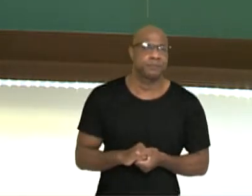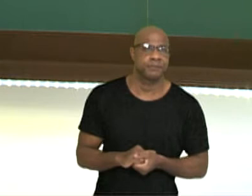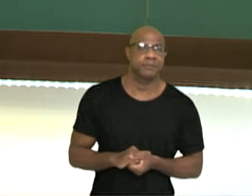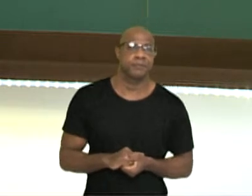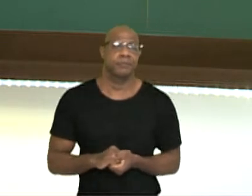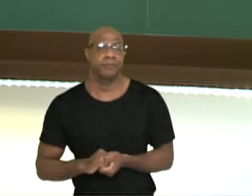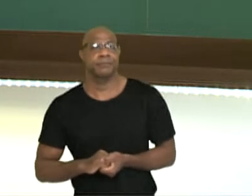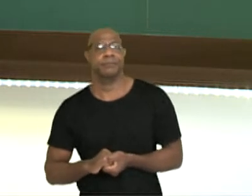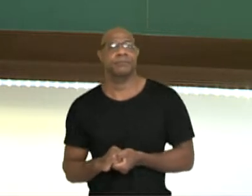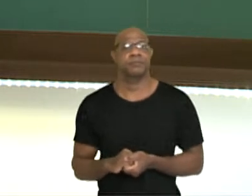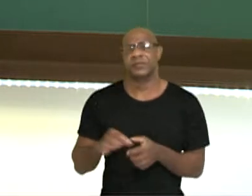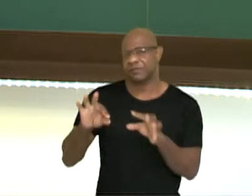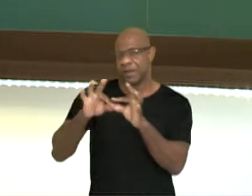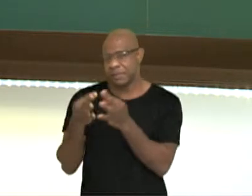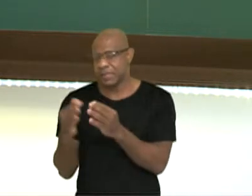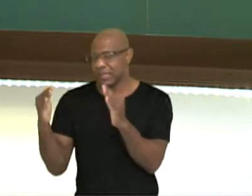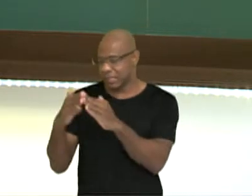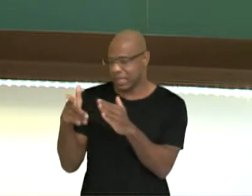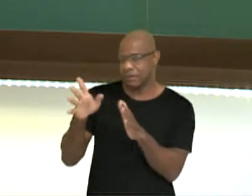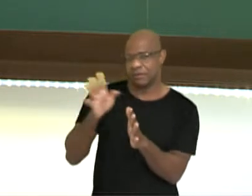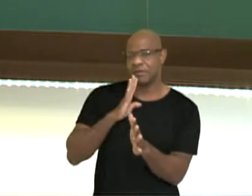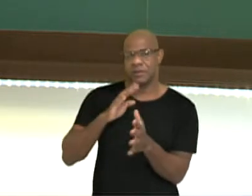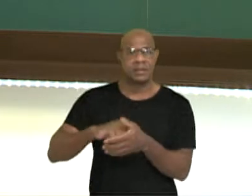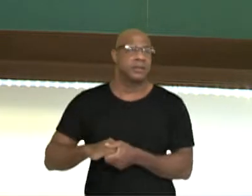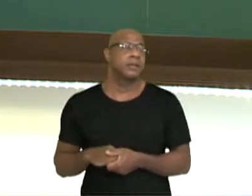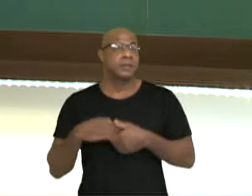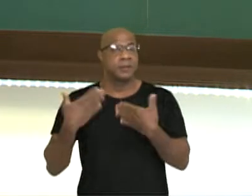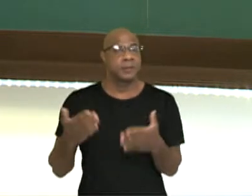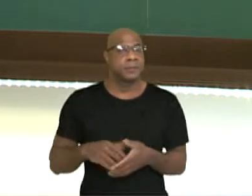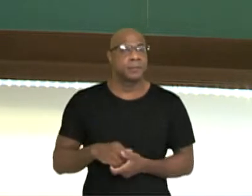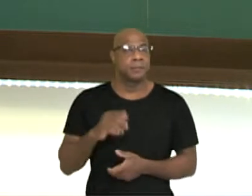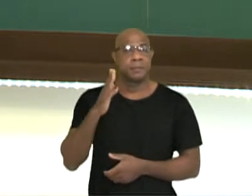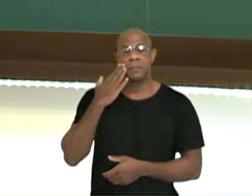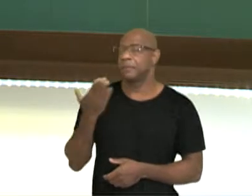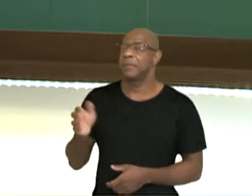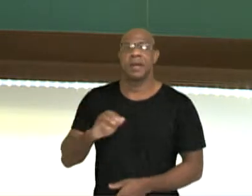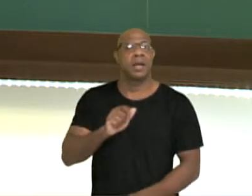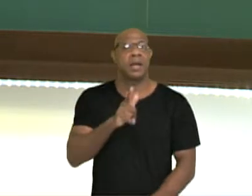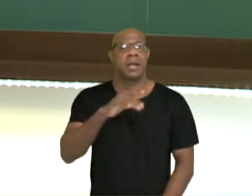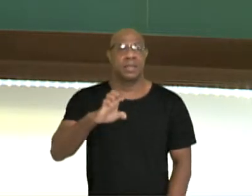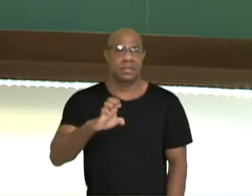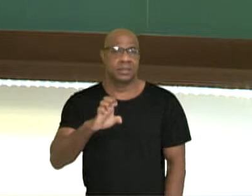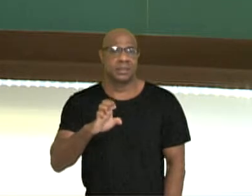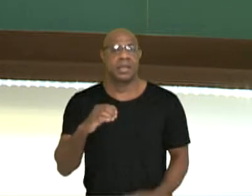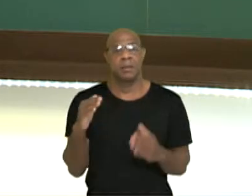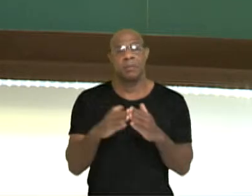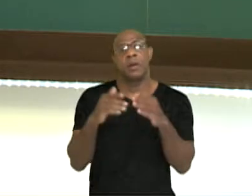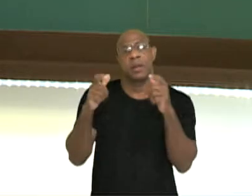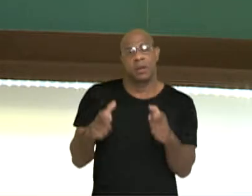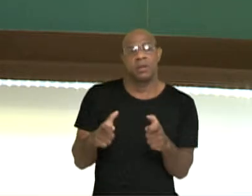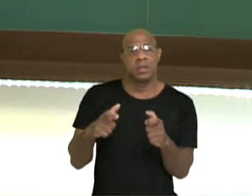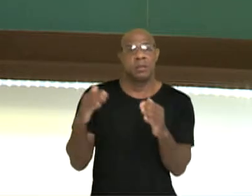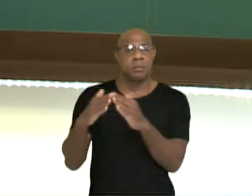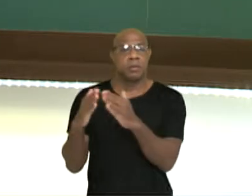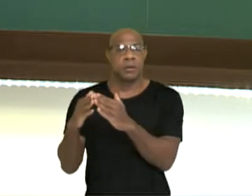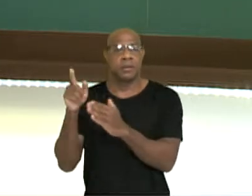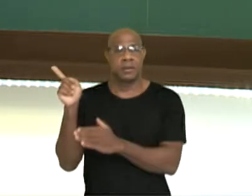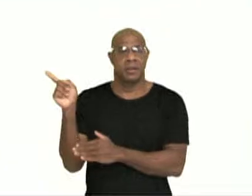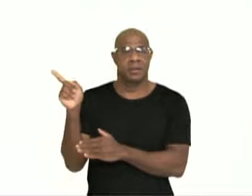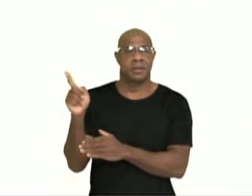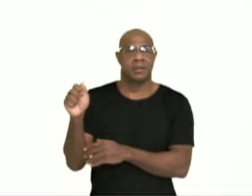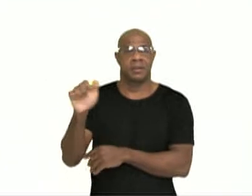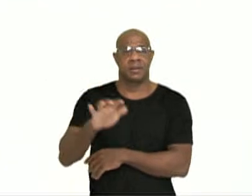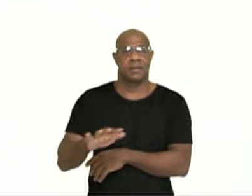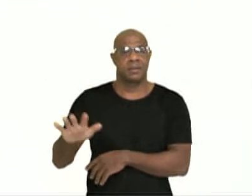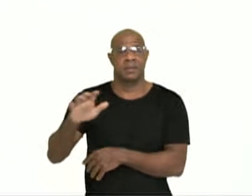vamos ler, vamos lá. Bom, a gente vai conhecer, então, a Alissa. A Alissa, ela mora nessa casa aqui, ó. Então, na imagem,